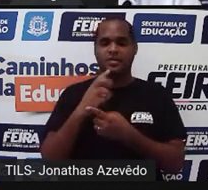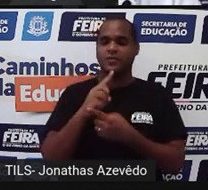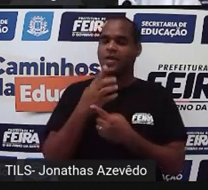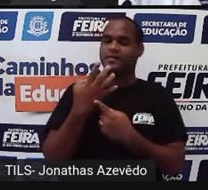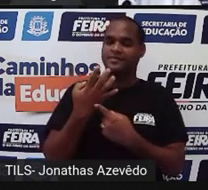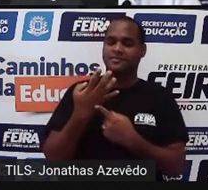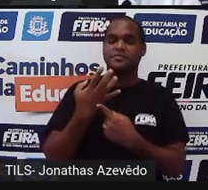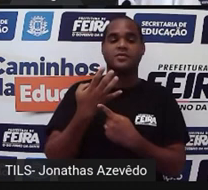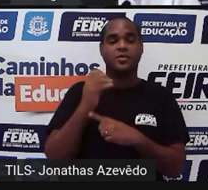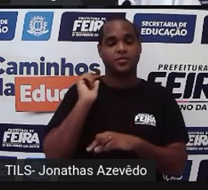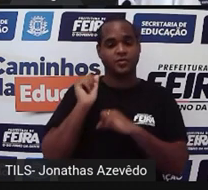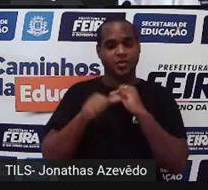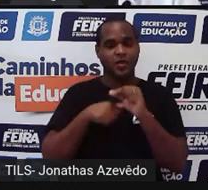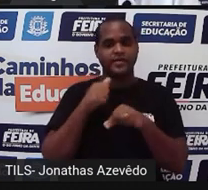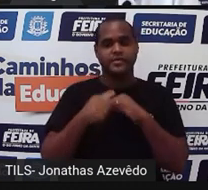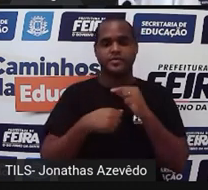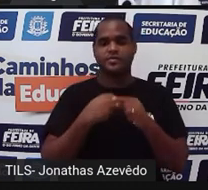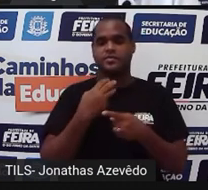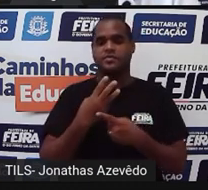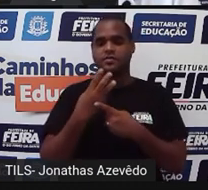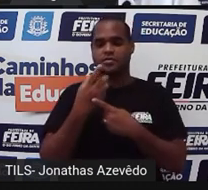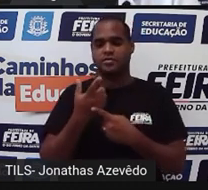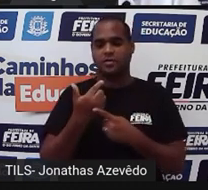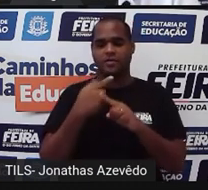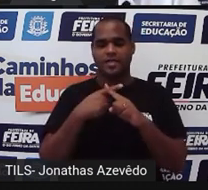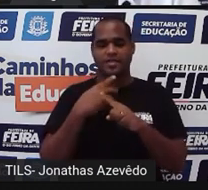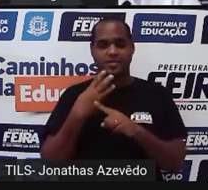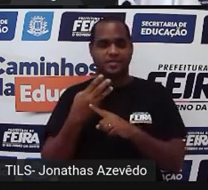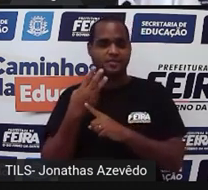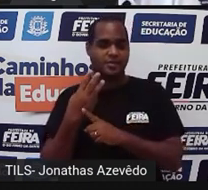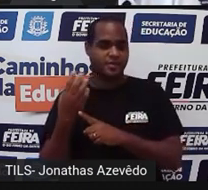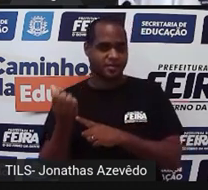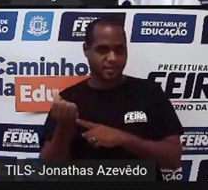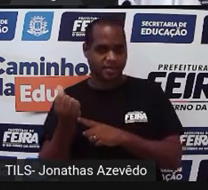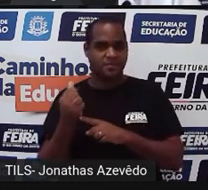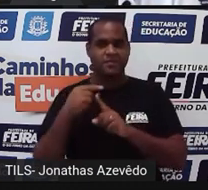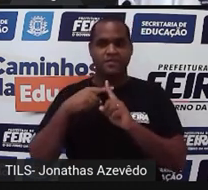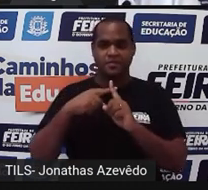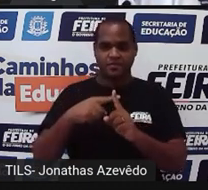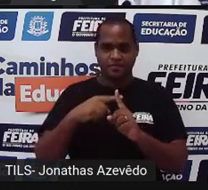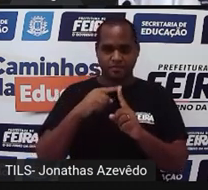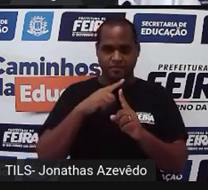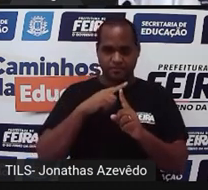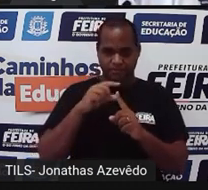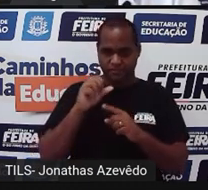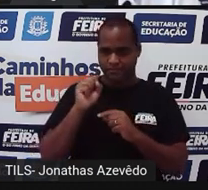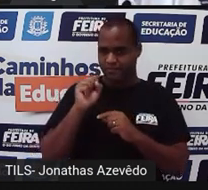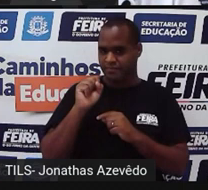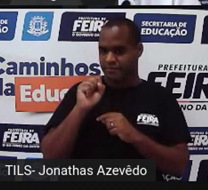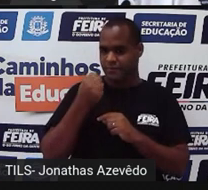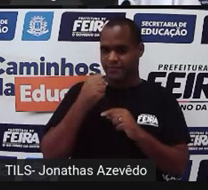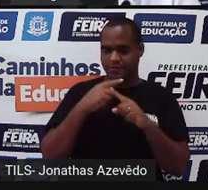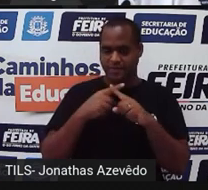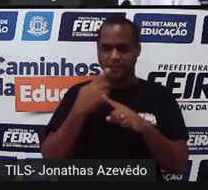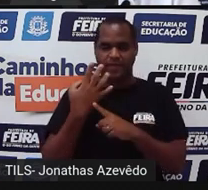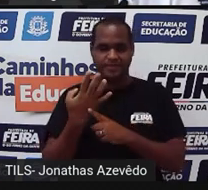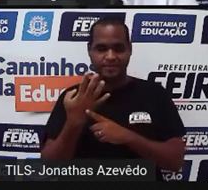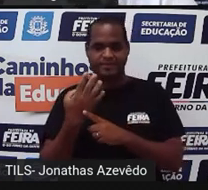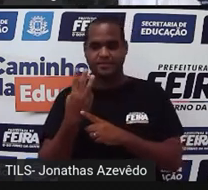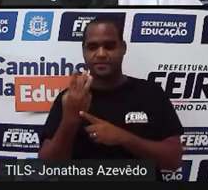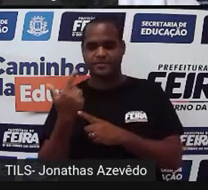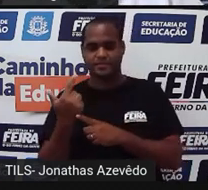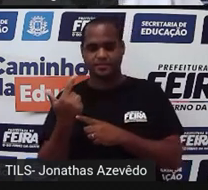4, trocando x por 3, 12 vezes 3, 36, mais trocando y por 4, 8 vezes